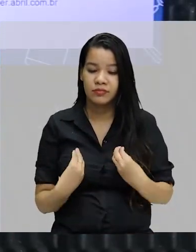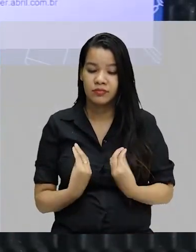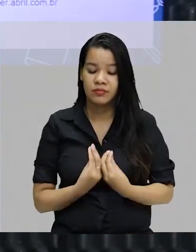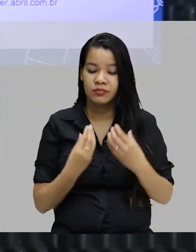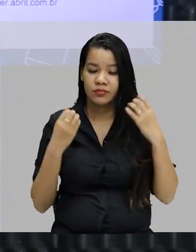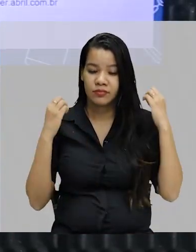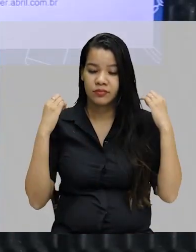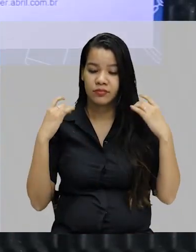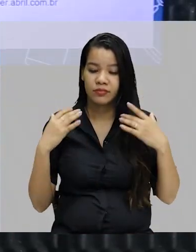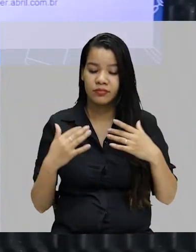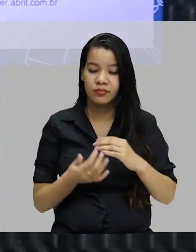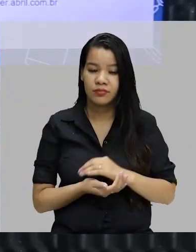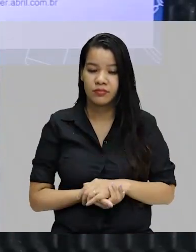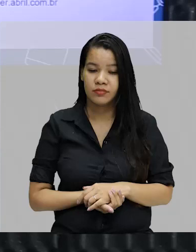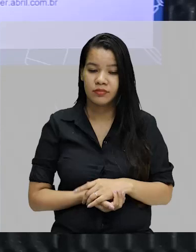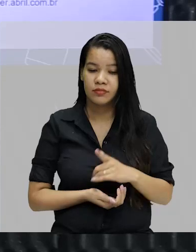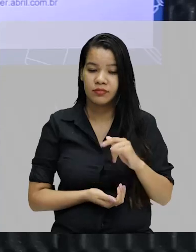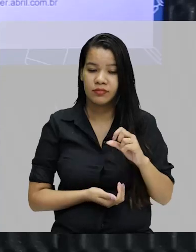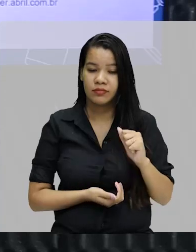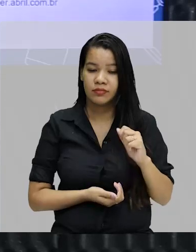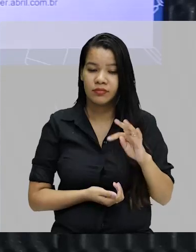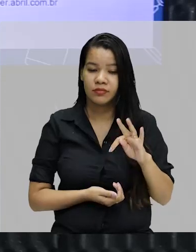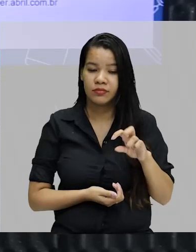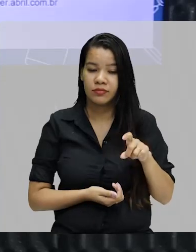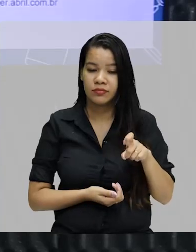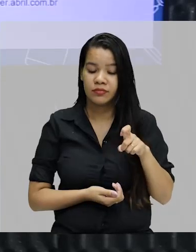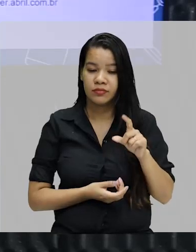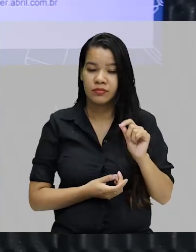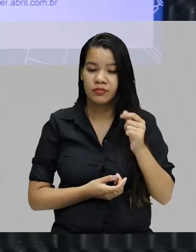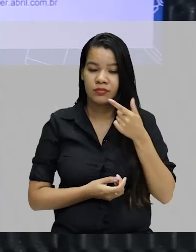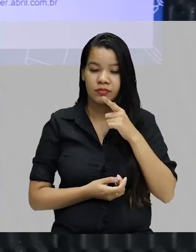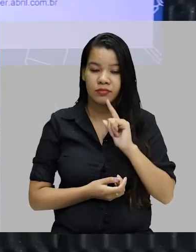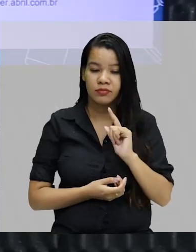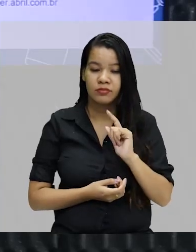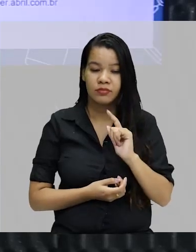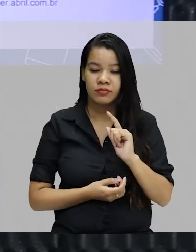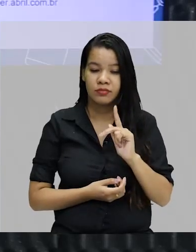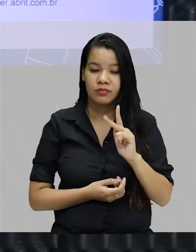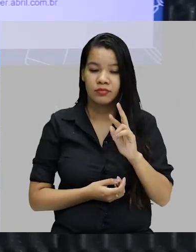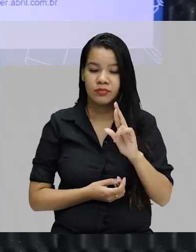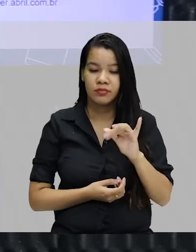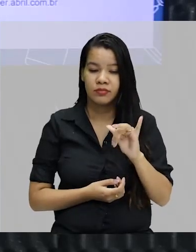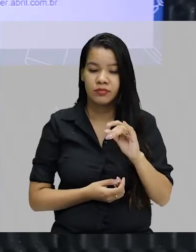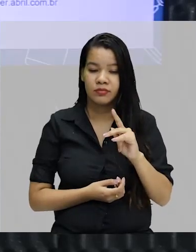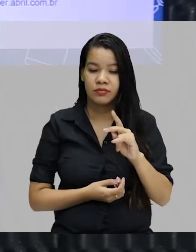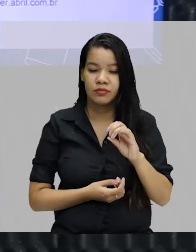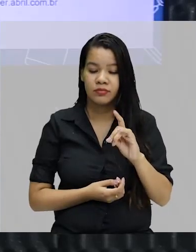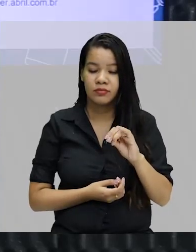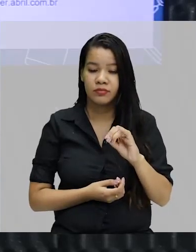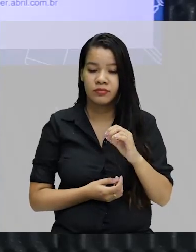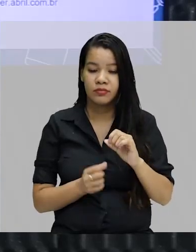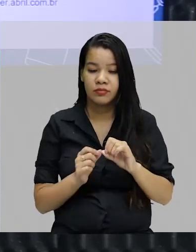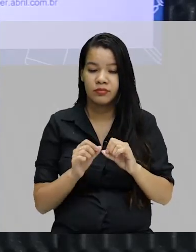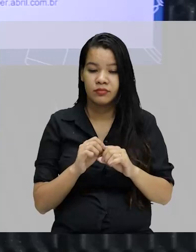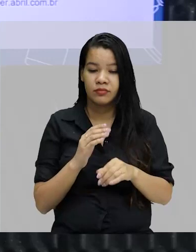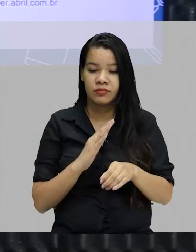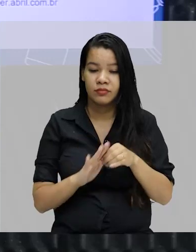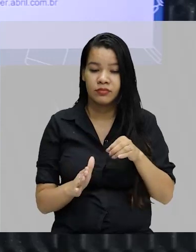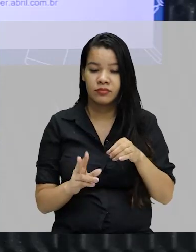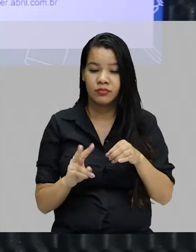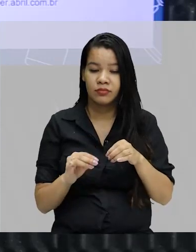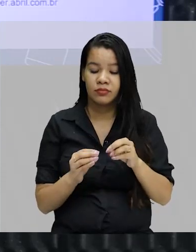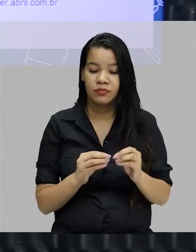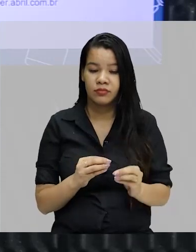naturais. O látex obtido da seringueira, ele é precipitado, né, ele é feito aquele corte, então ele vai